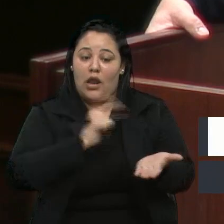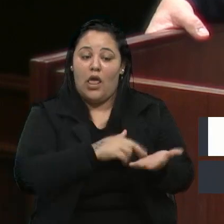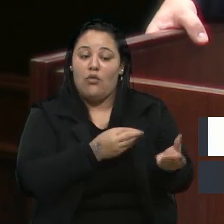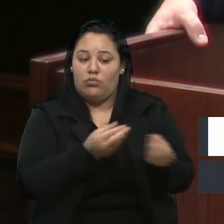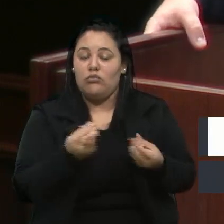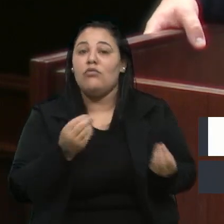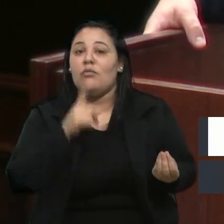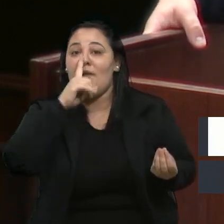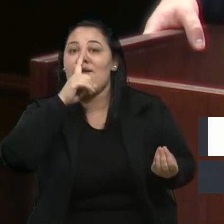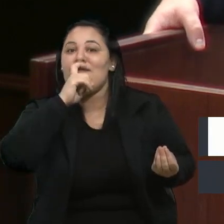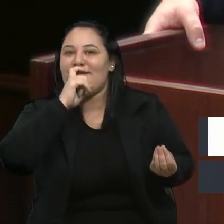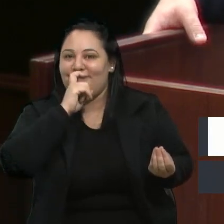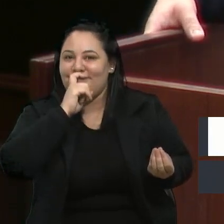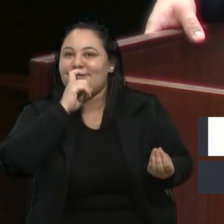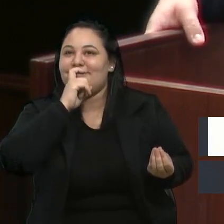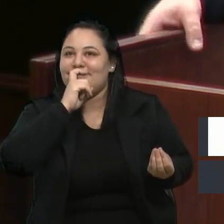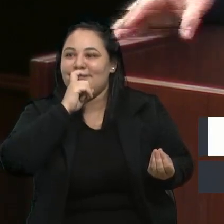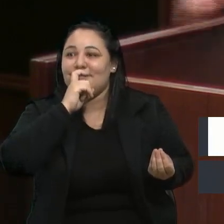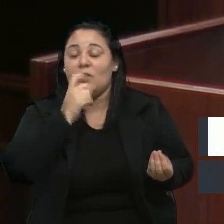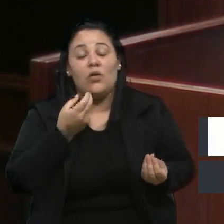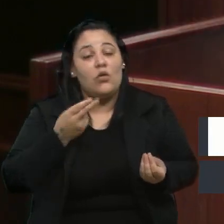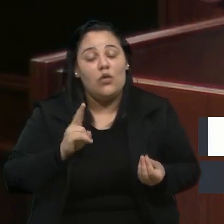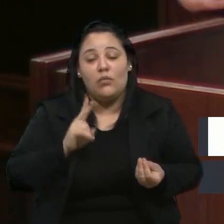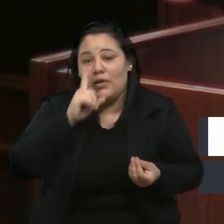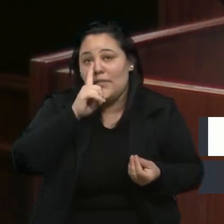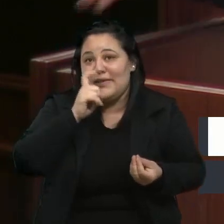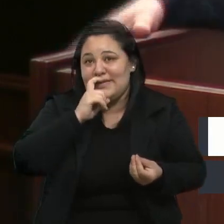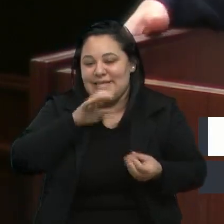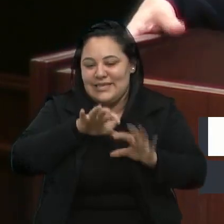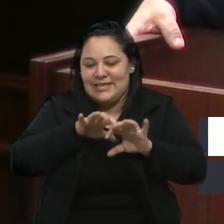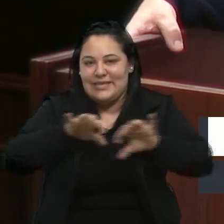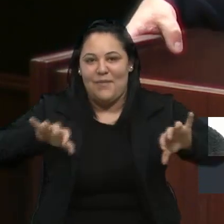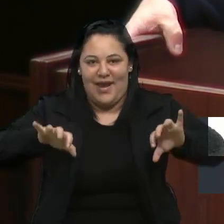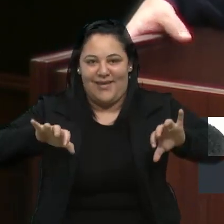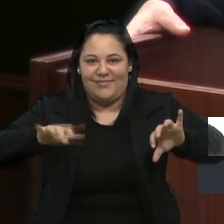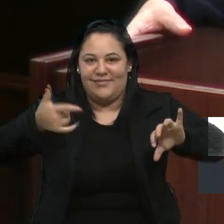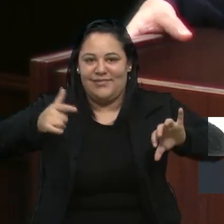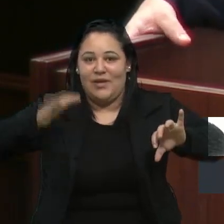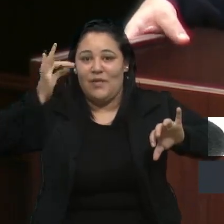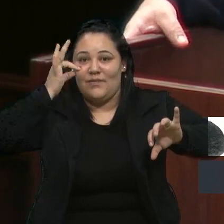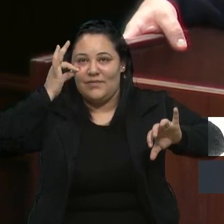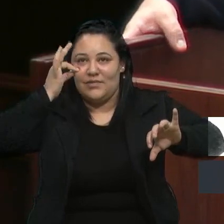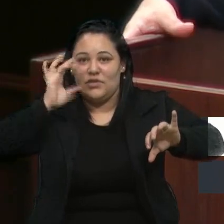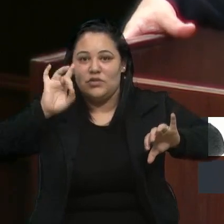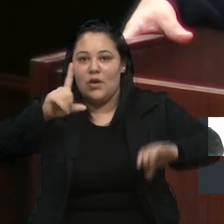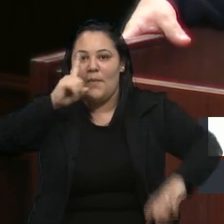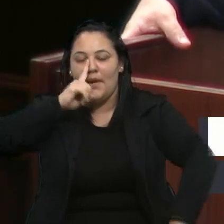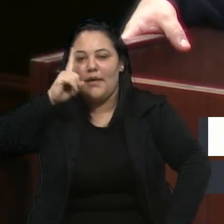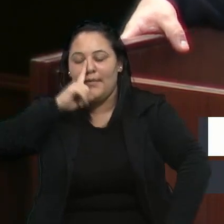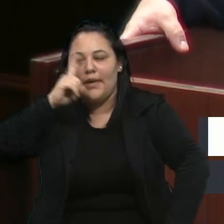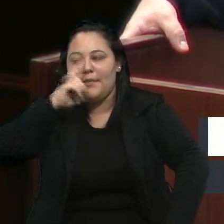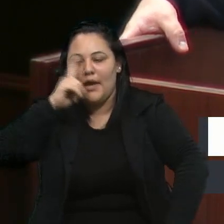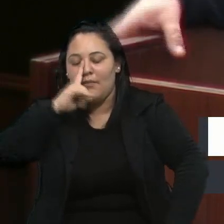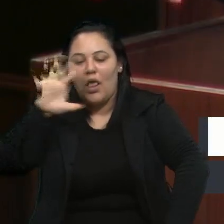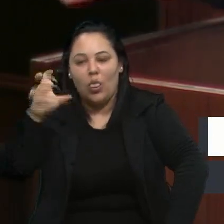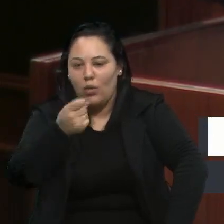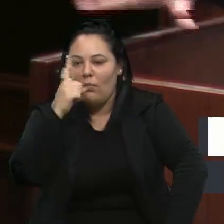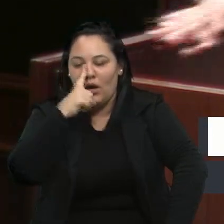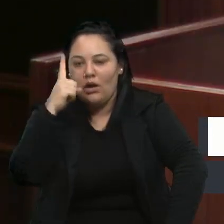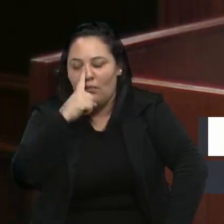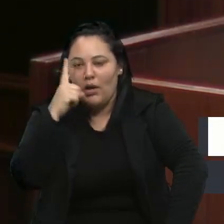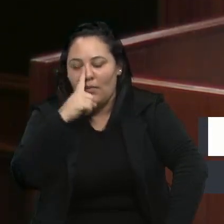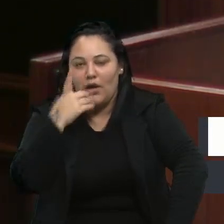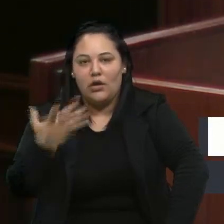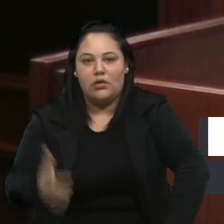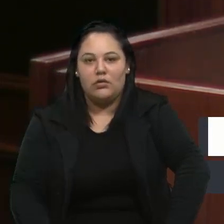Ou talvez de muitos pais que são separados, que não tem aquela presença física, que só a mãe é o pai e a mãe, ou o pai é o pai e a mãe, ou às